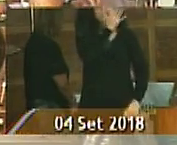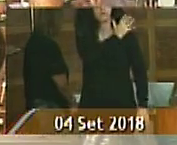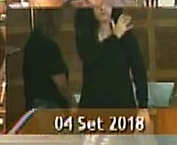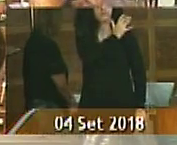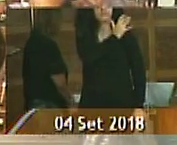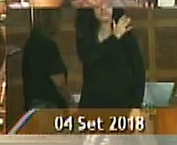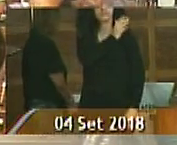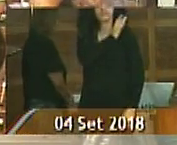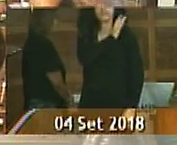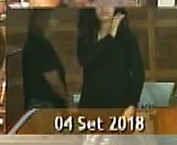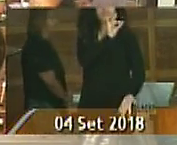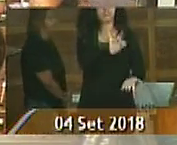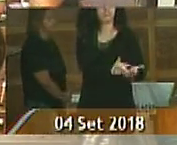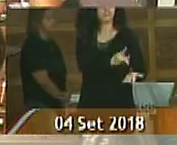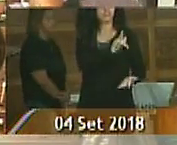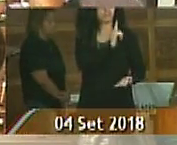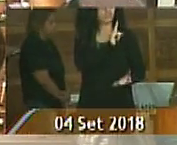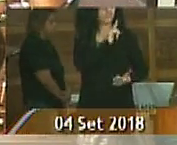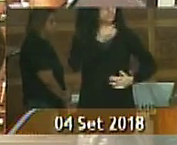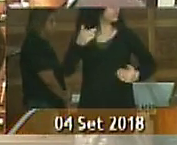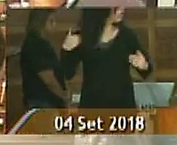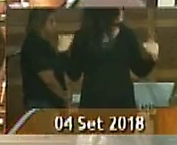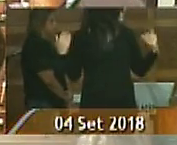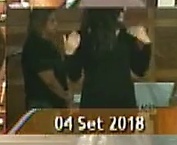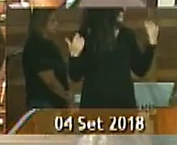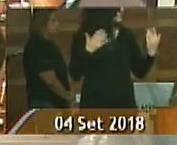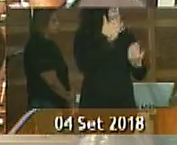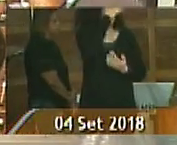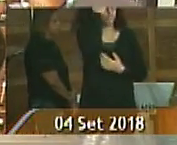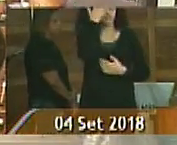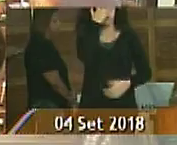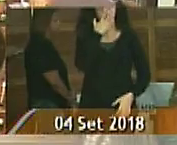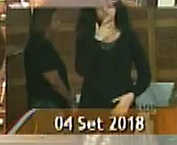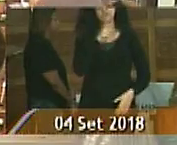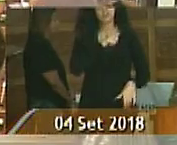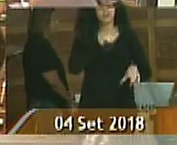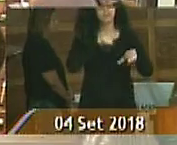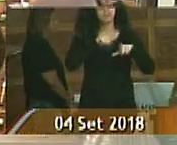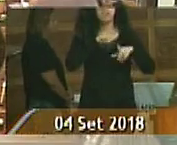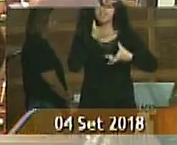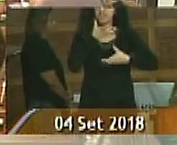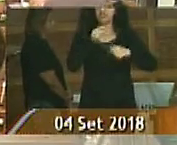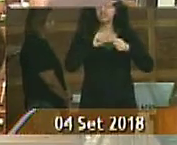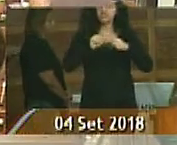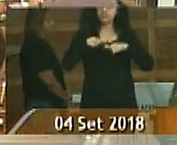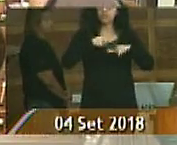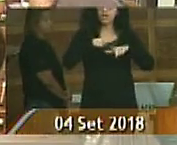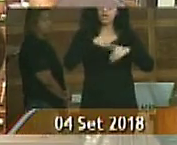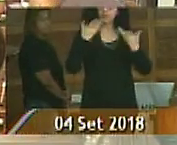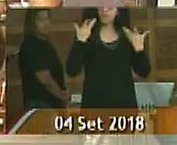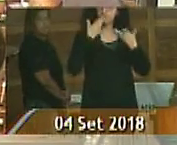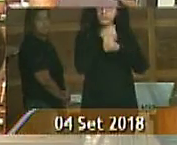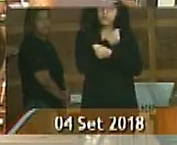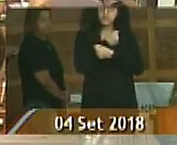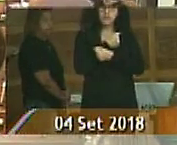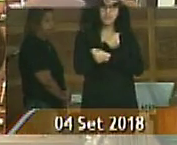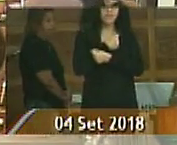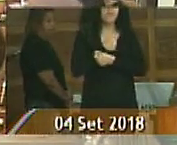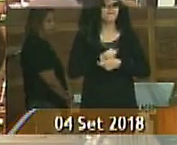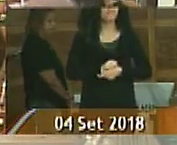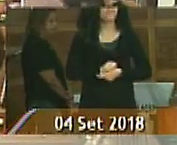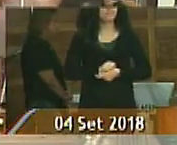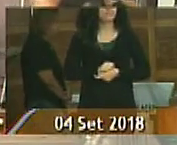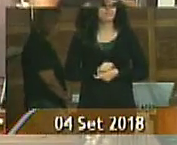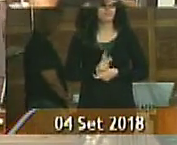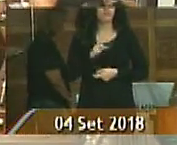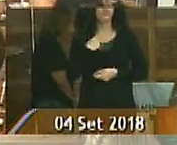que realmente a gente tem como se orgulhar, que é uma pessoa séria, que quer fazer um trabalho bonito na nossa cidade. E essa é a parte da sociedade civil que a